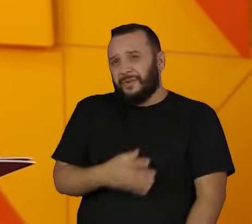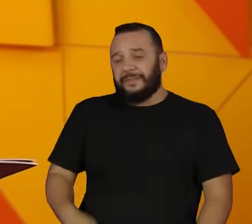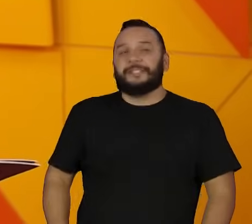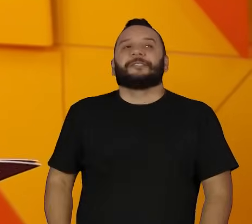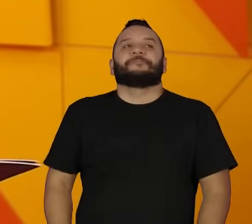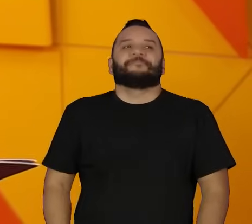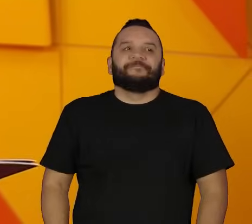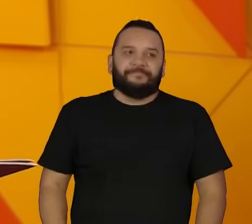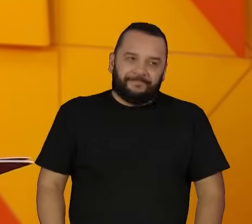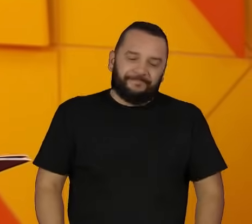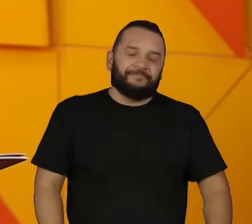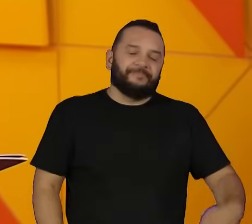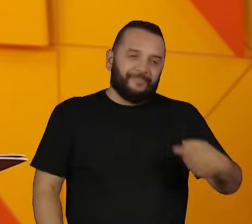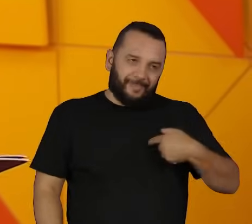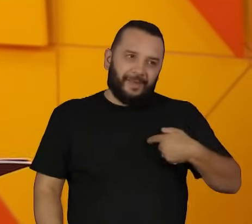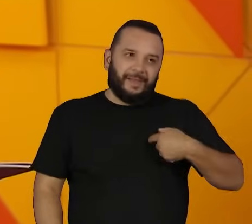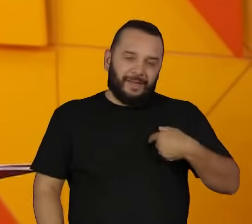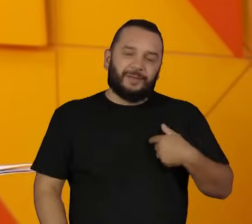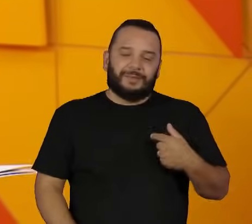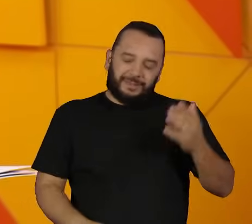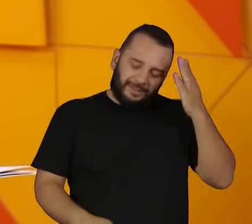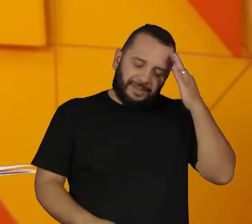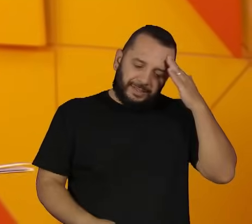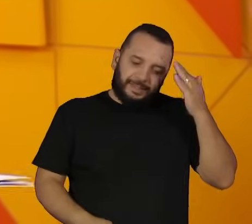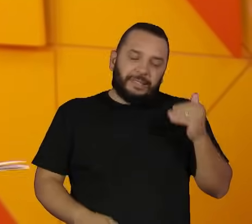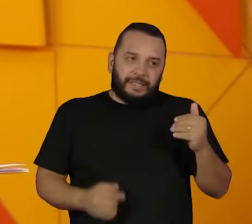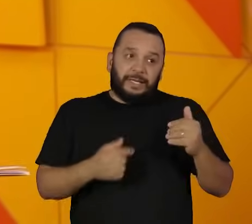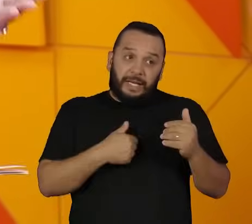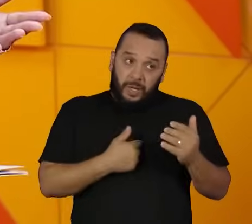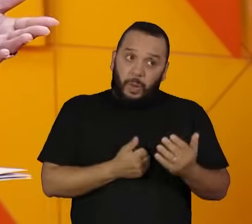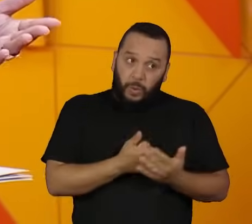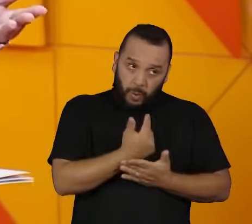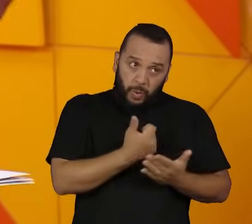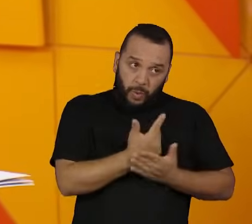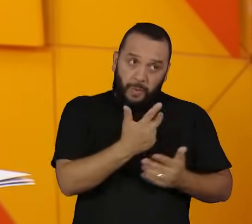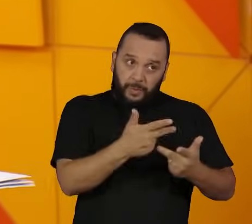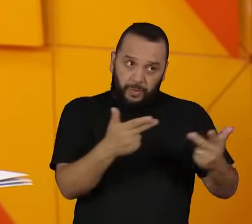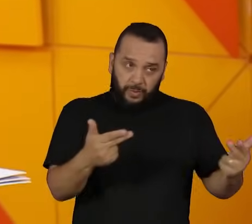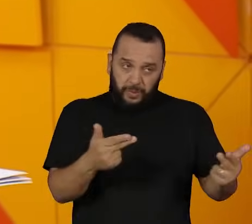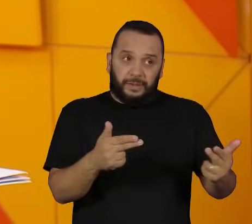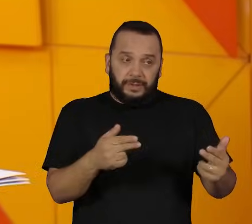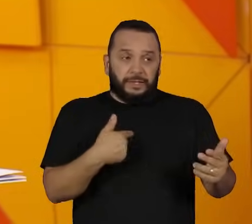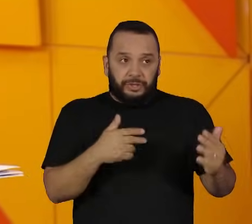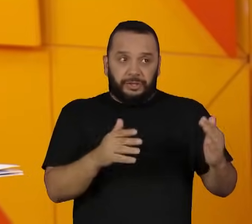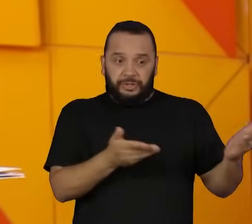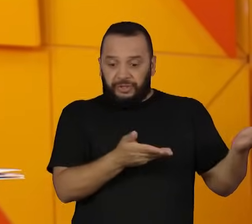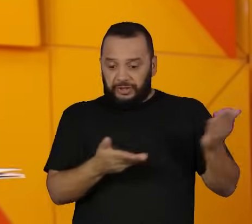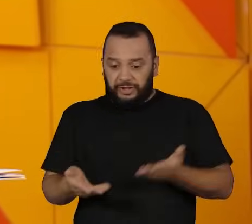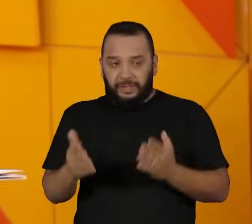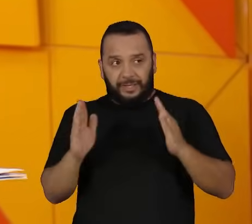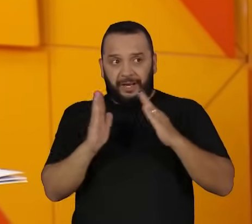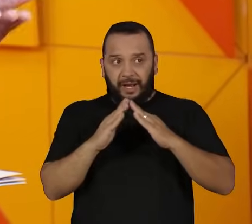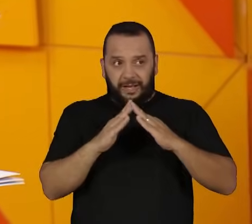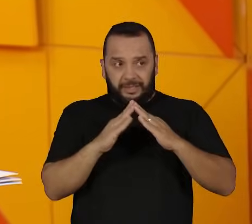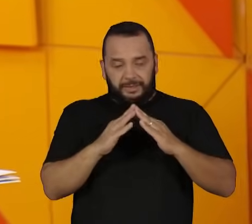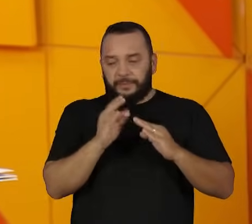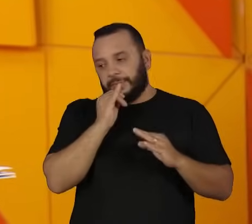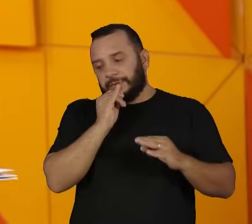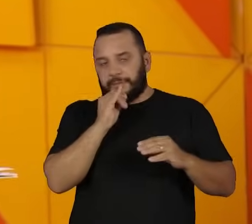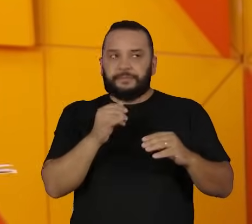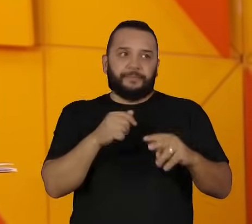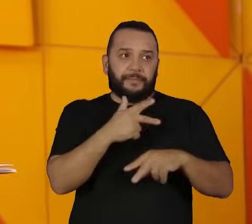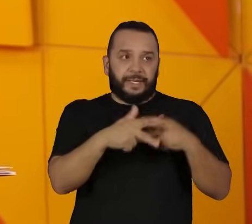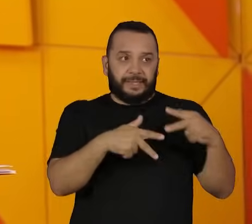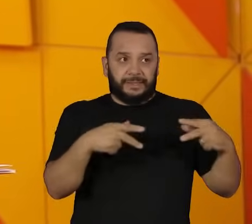sabe que eu, como consumidora, tenho feito algumas cobranças. Quando eu compro alguma coisa que eu recebo na minha casa, ou quando é um presente de